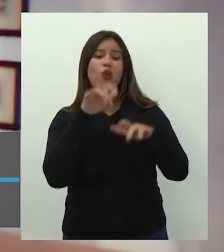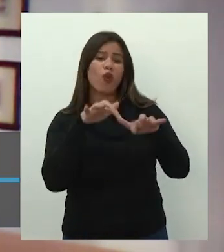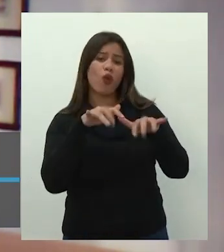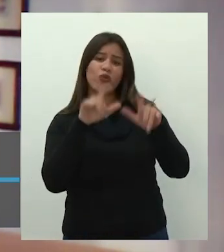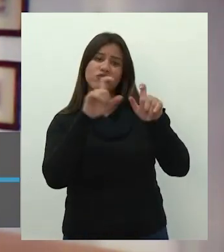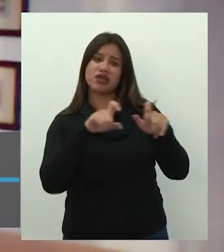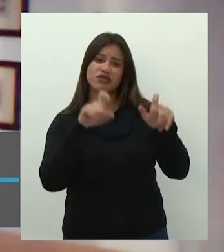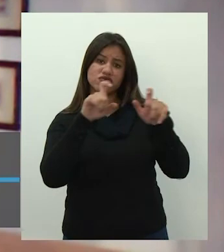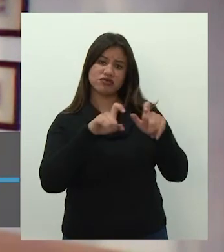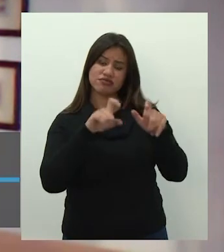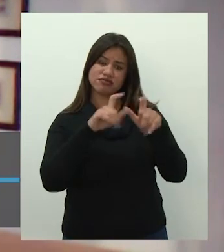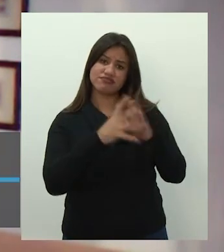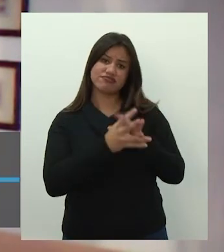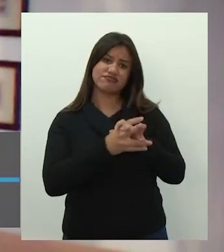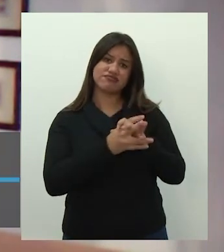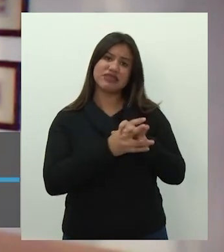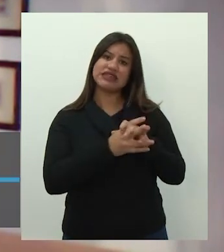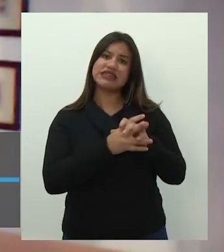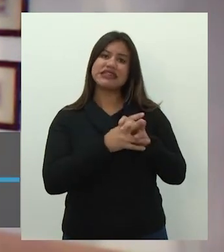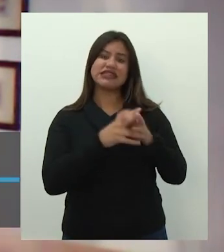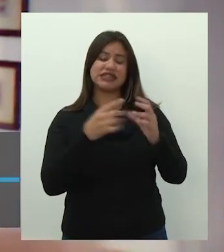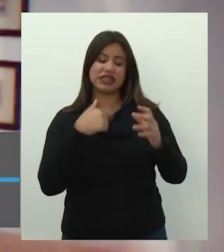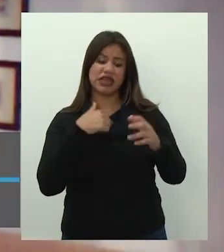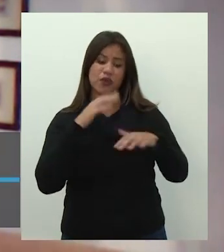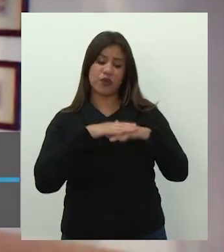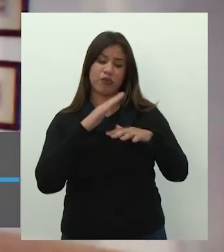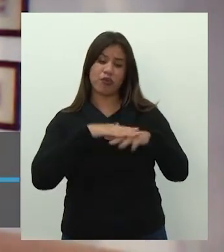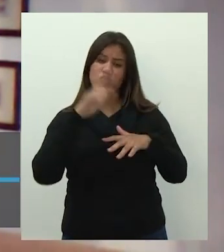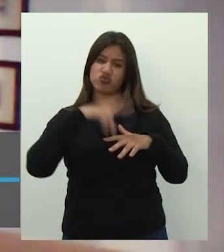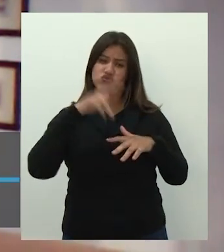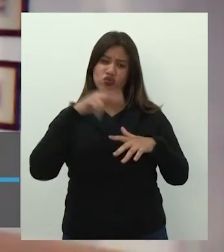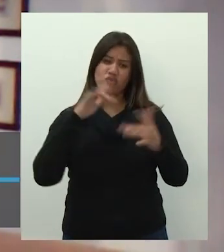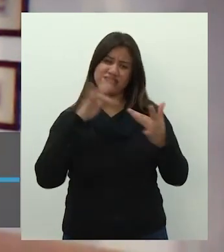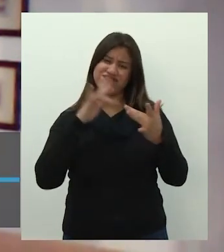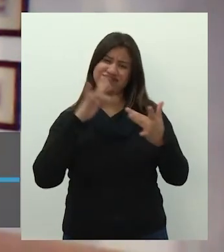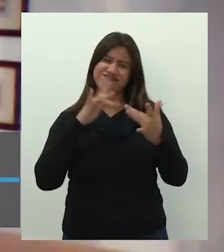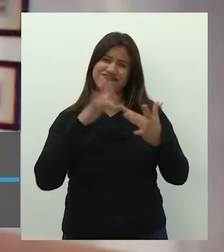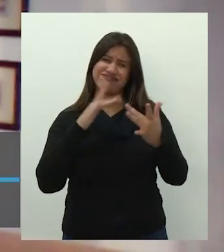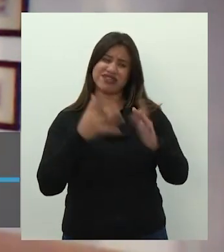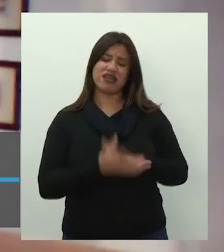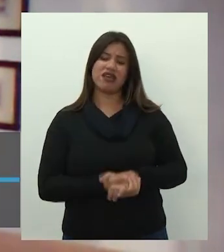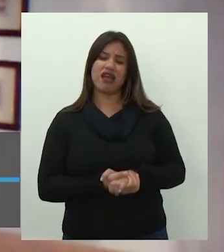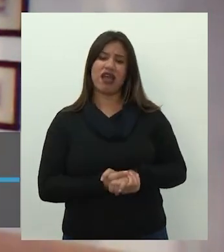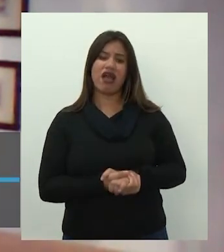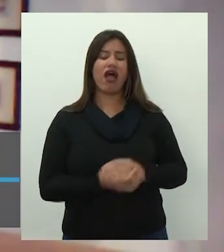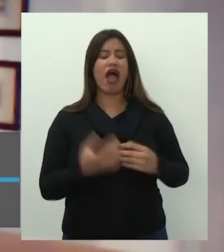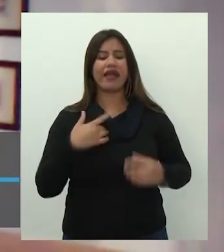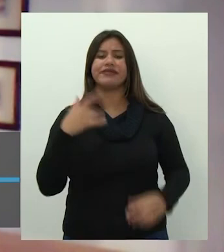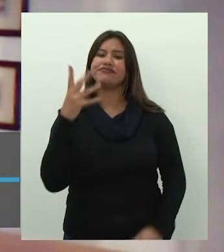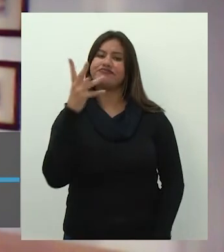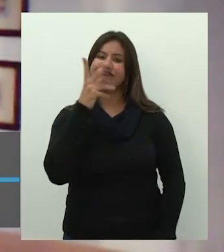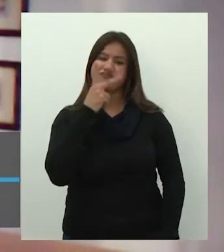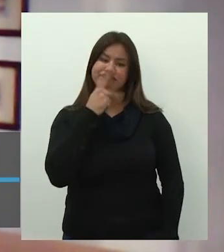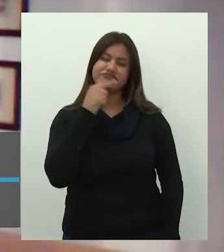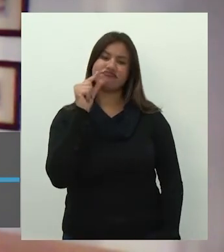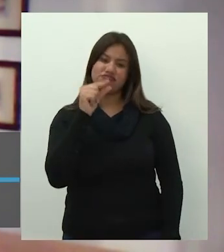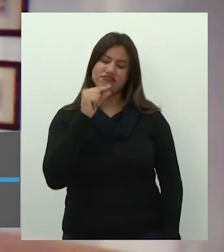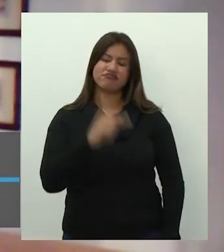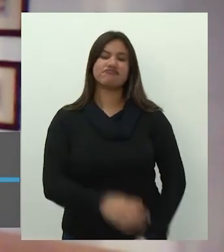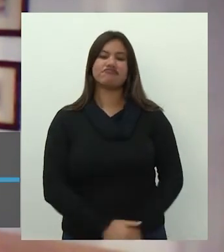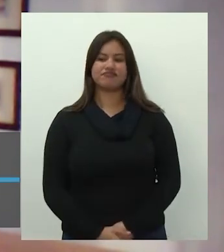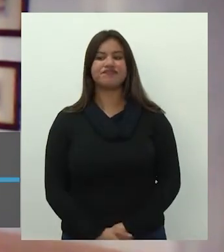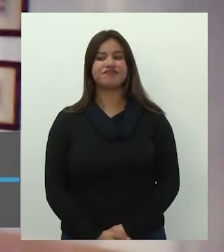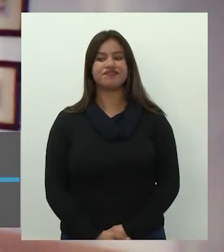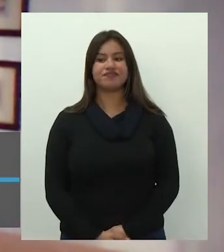uma coisa com o qual eu nunca tive muita familiaridade, aí eu vou levar mais tempo para aprender.